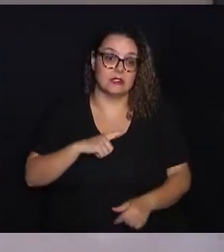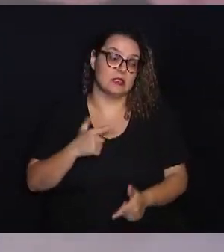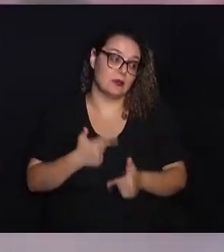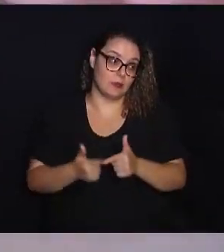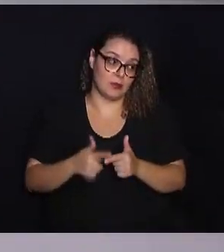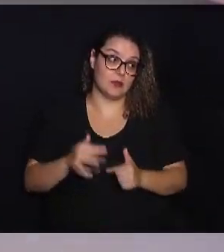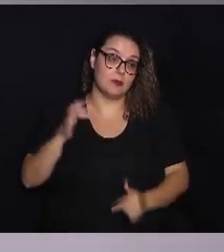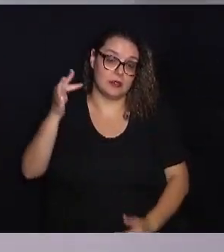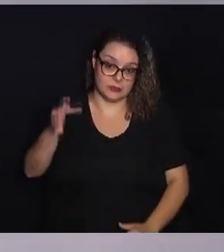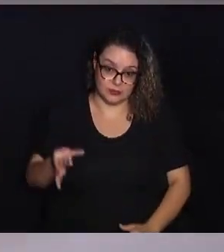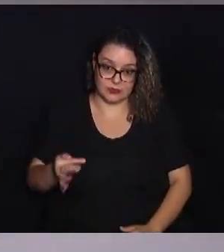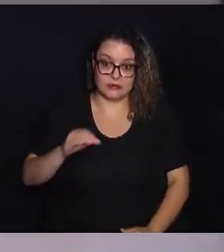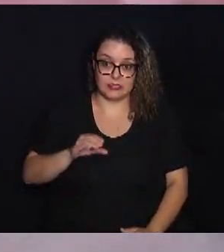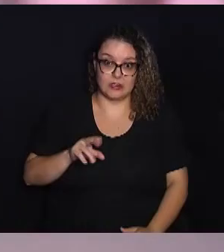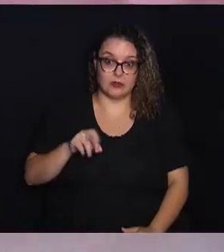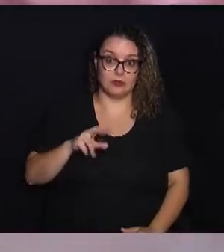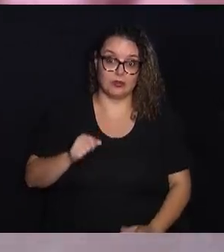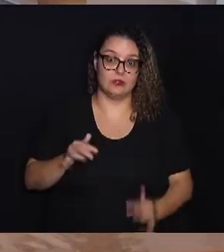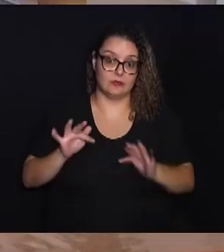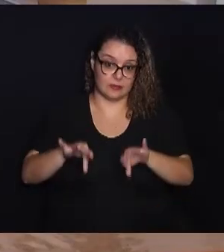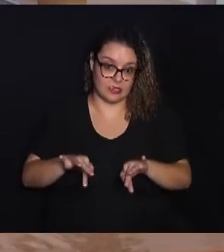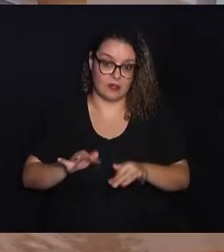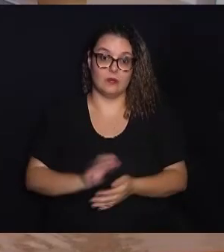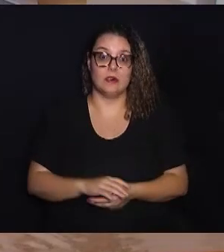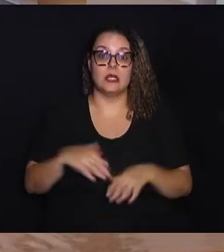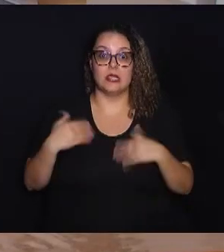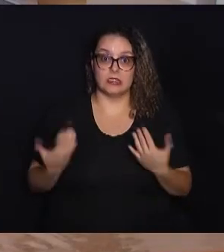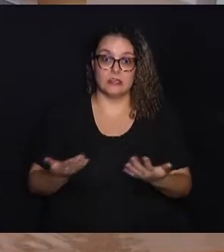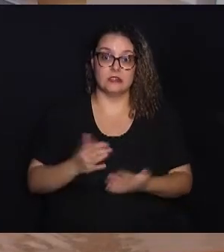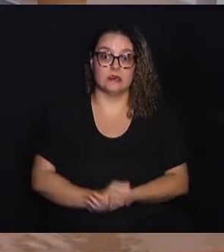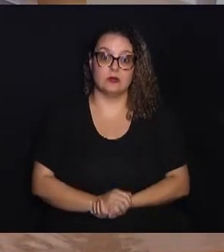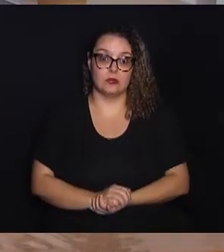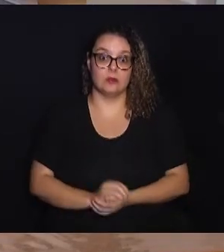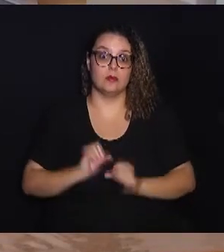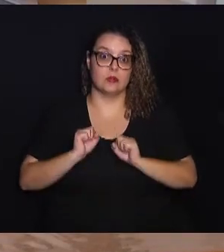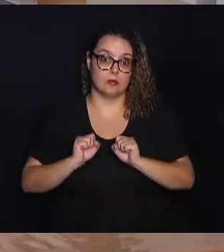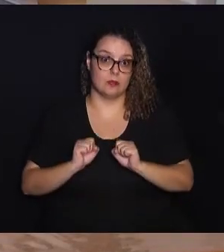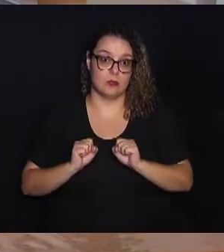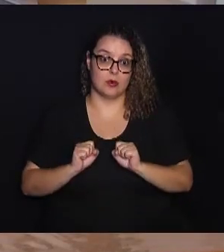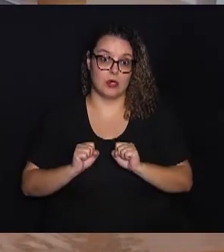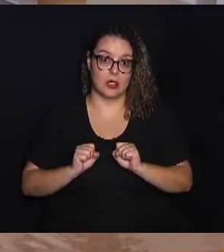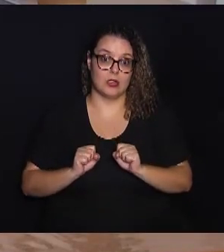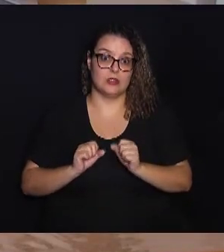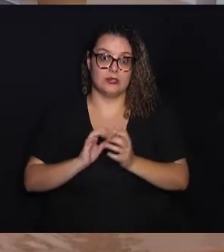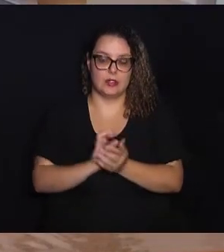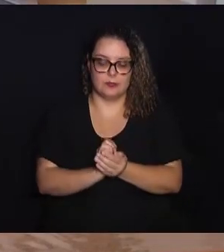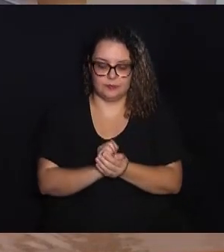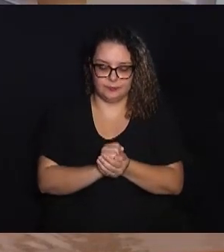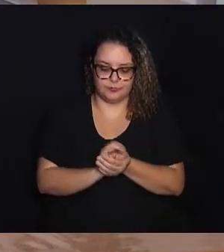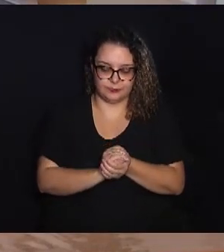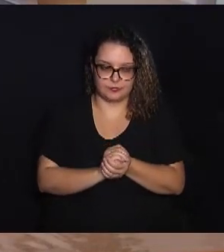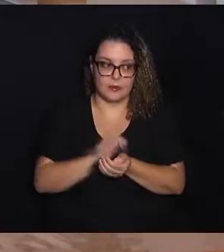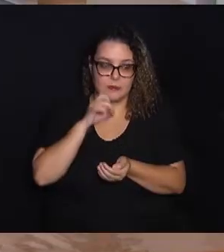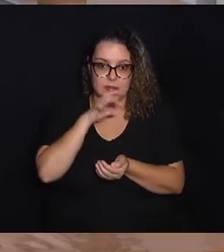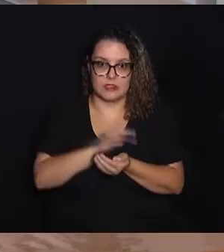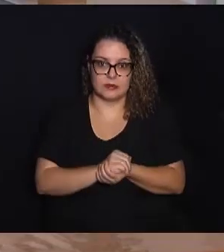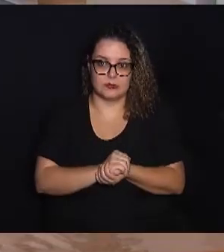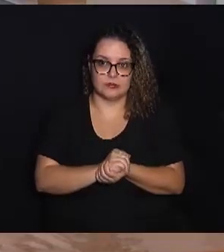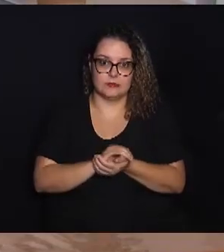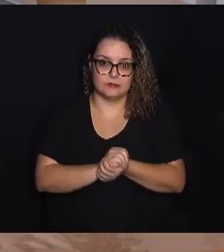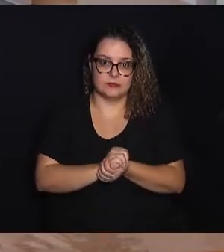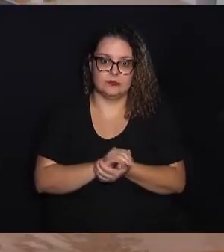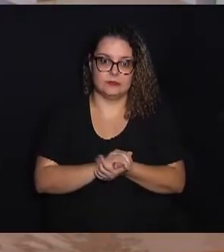trabalhar com a cerâmica. Eu sofro um pouquinho no inverno. Mas você não faz nenhuma manobra, assim, sei lá, de repente